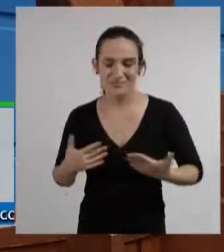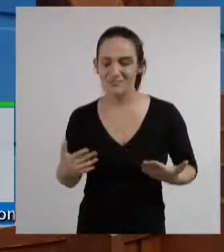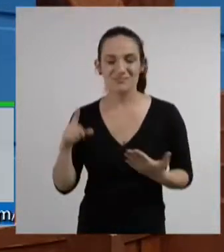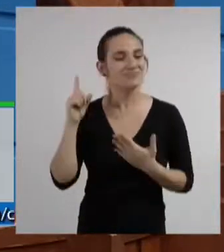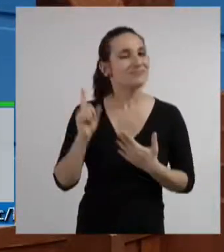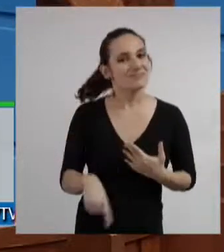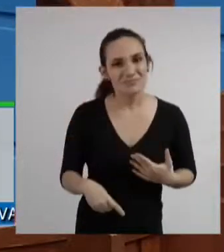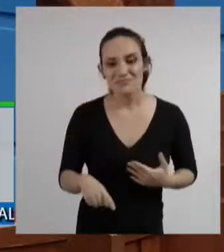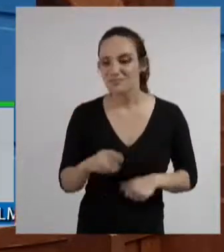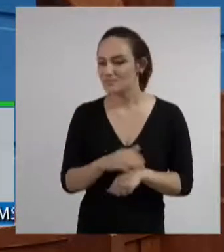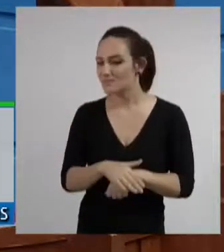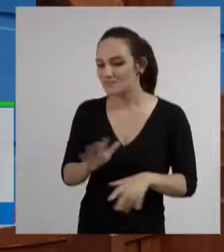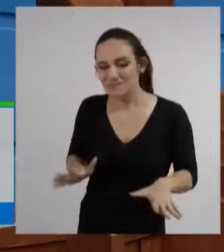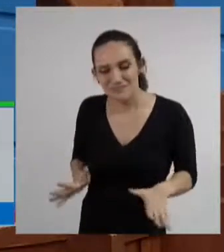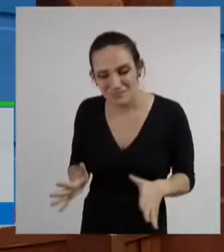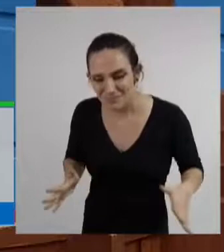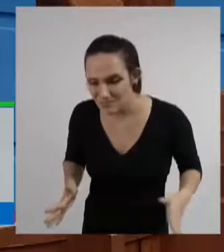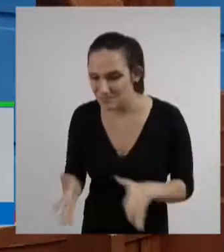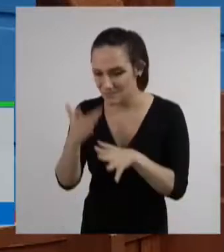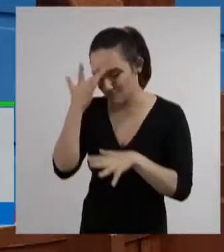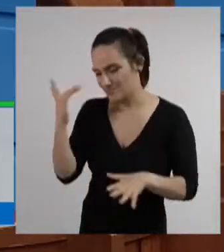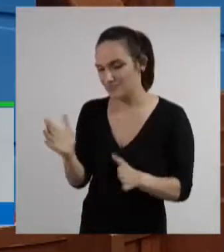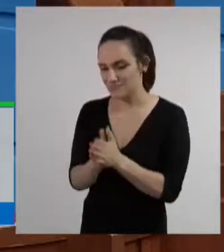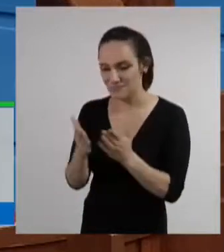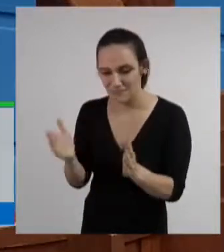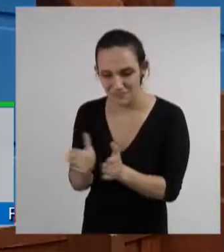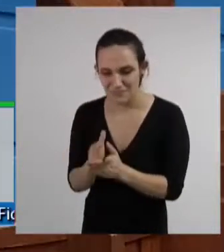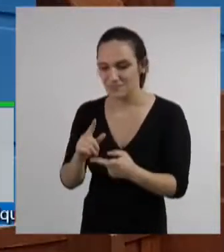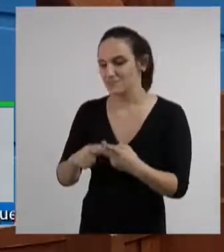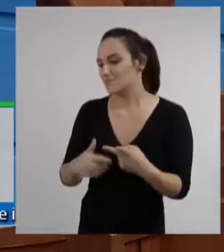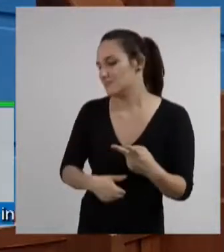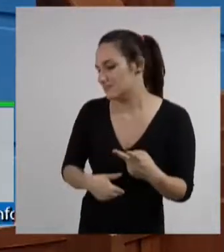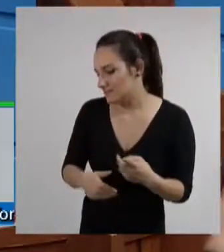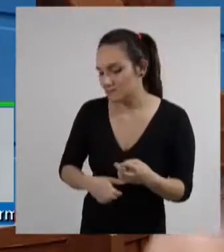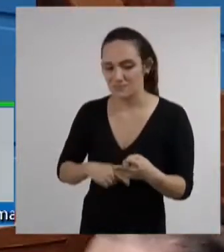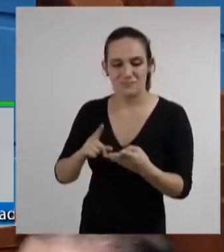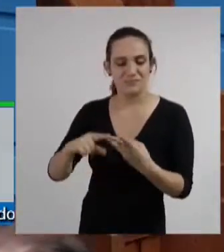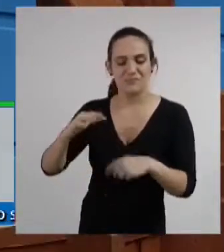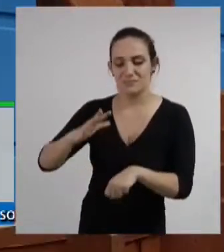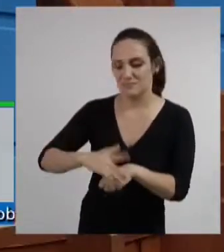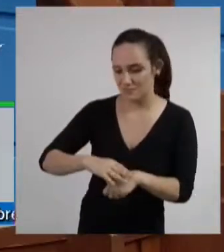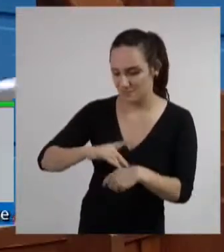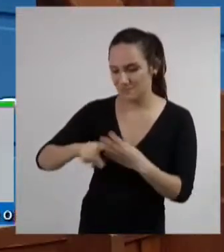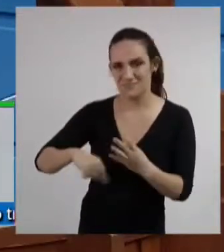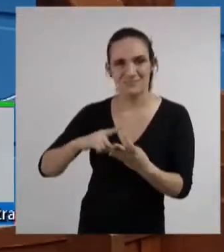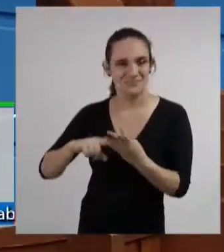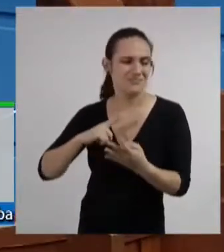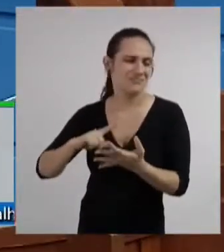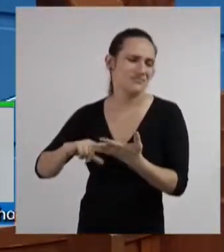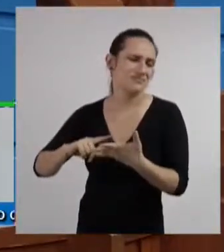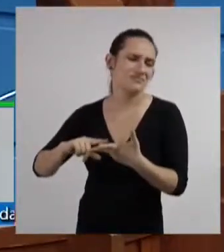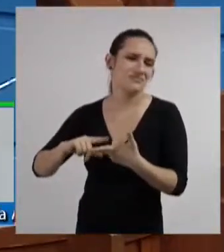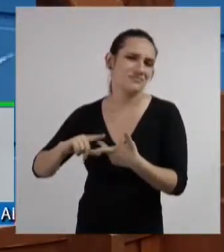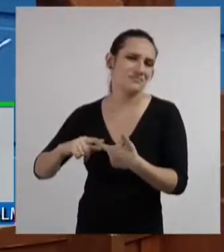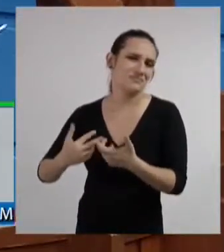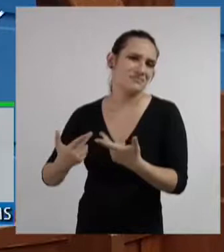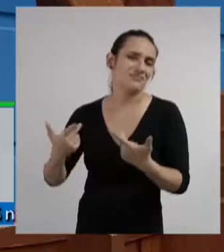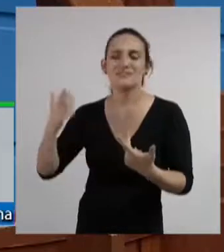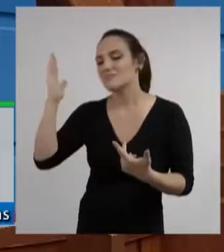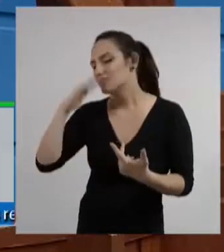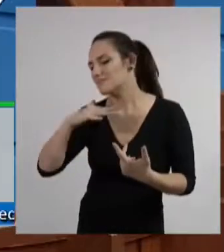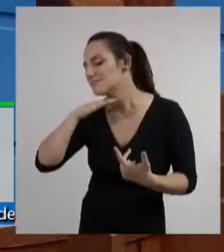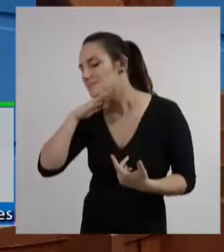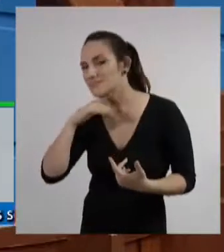responsável pelo aumento da pobreza, da fome, das doenças e de tantos outros males que